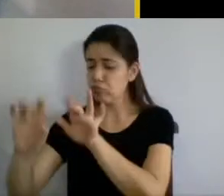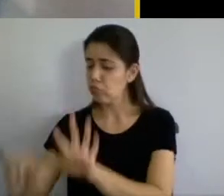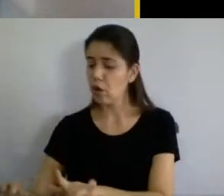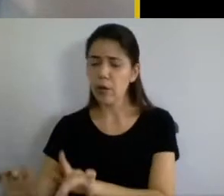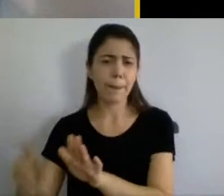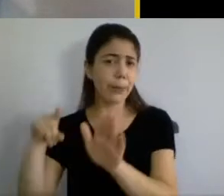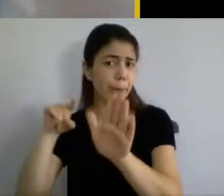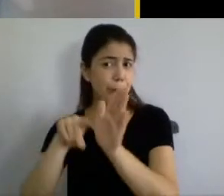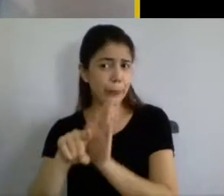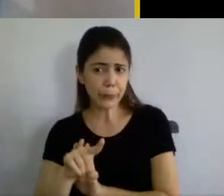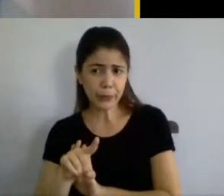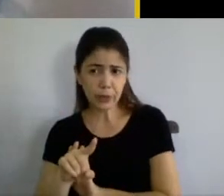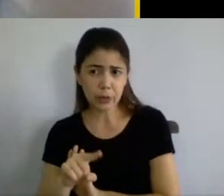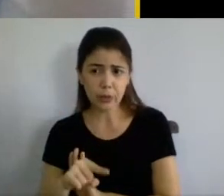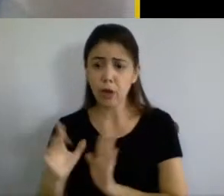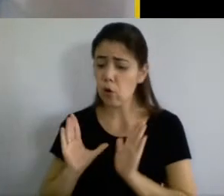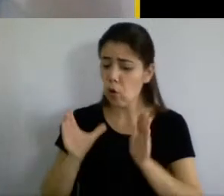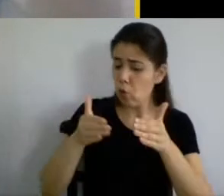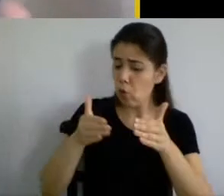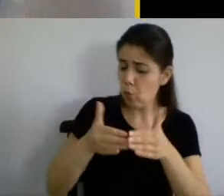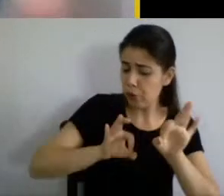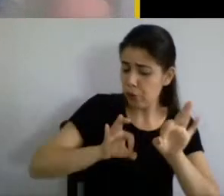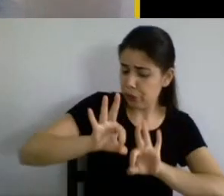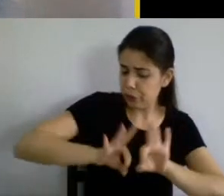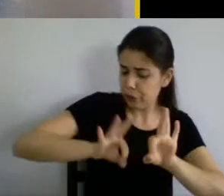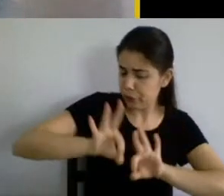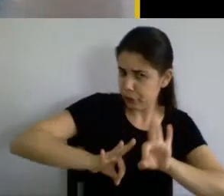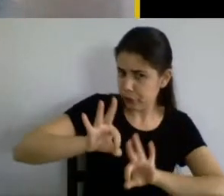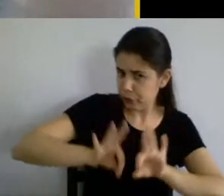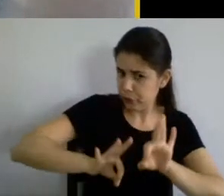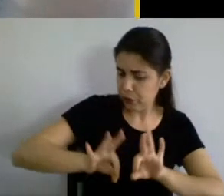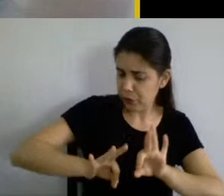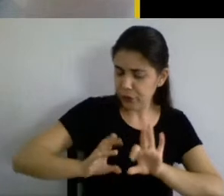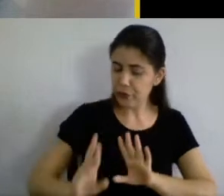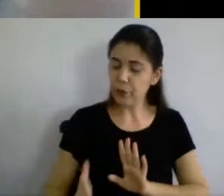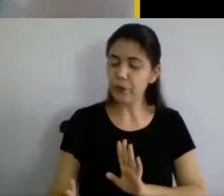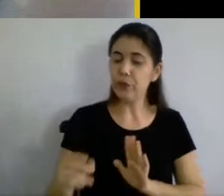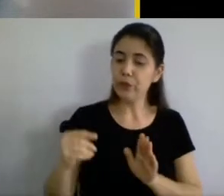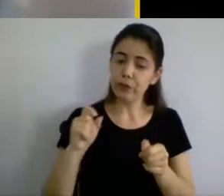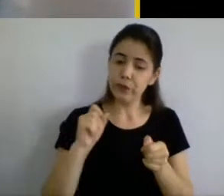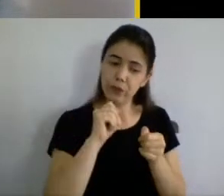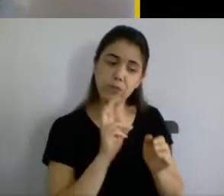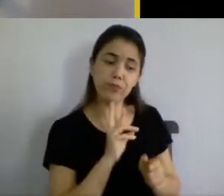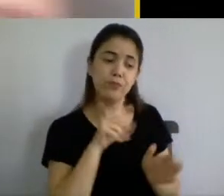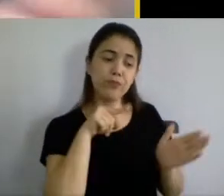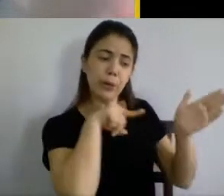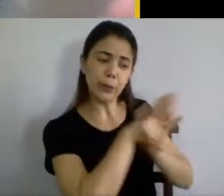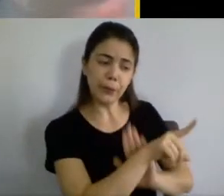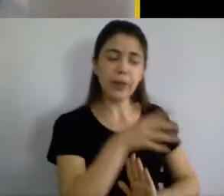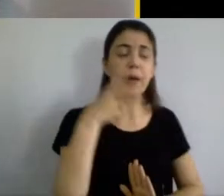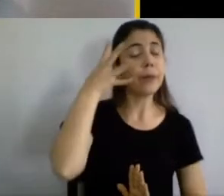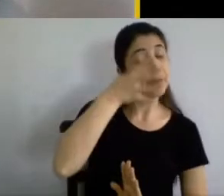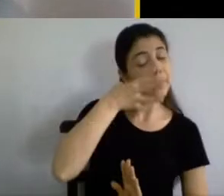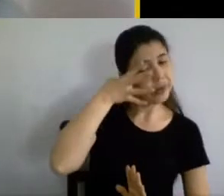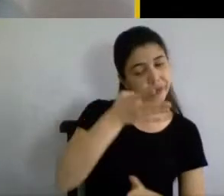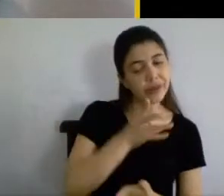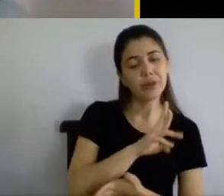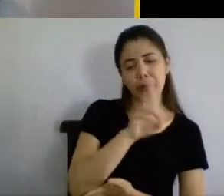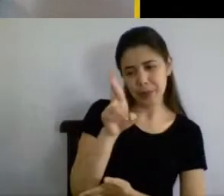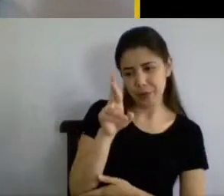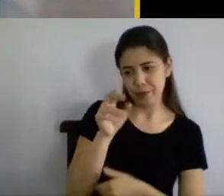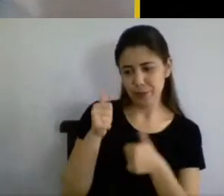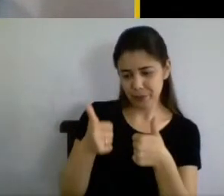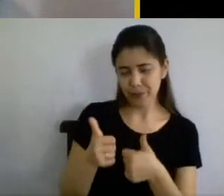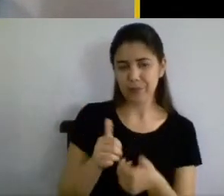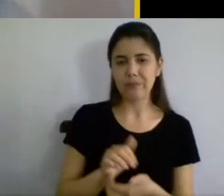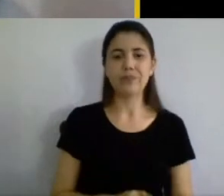seu dispositivo. Essas perguntas, de uma forma ou de outra, acabam chegando para a gente e acabam chegando para o professor que